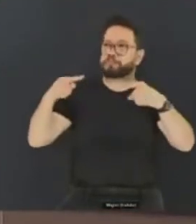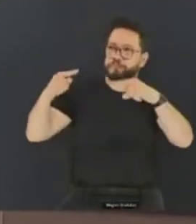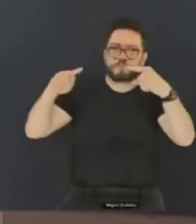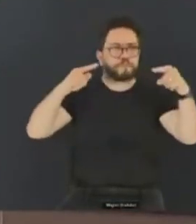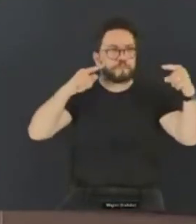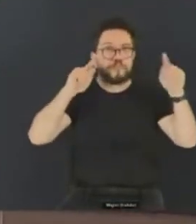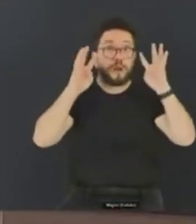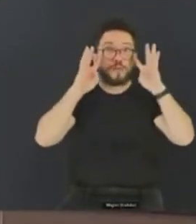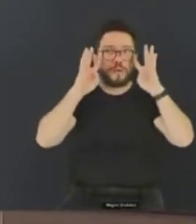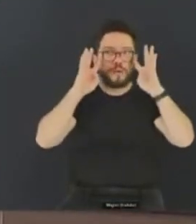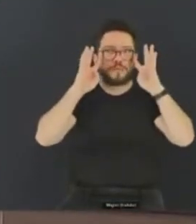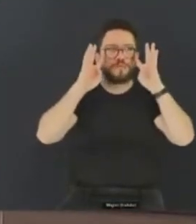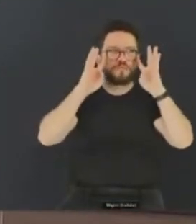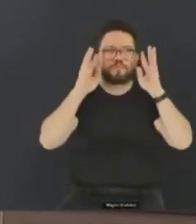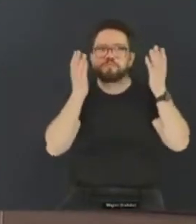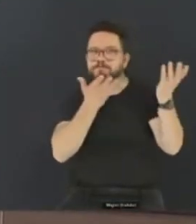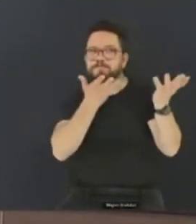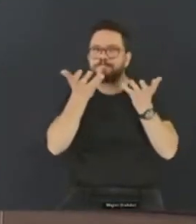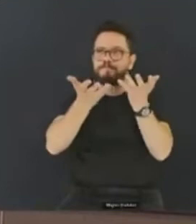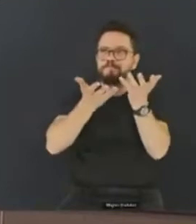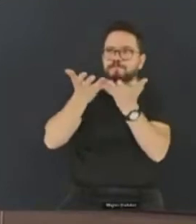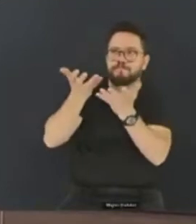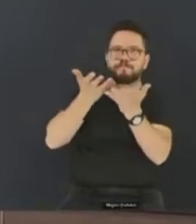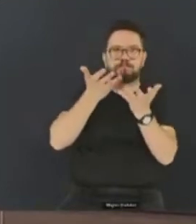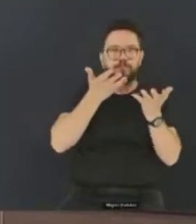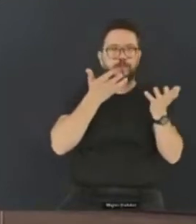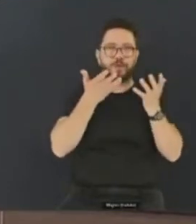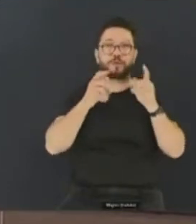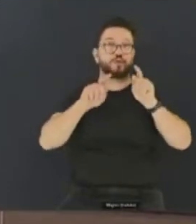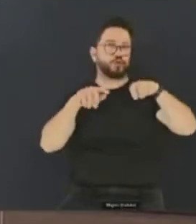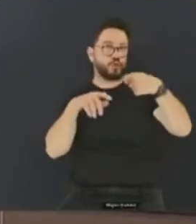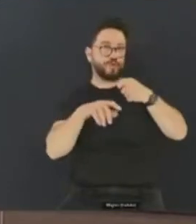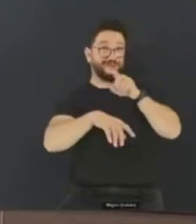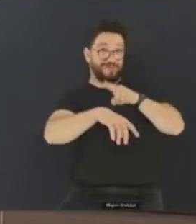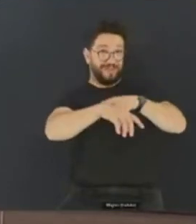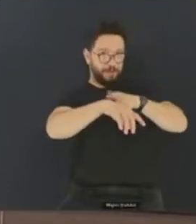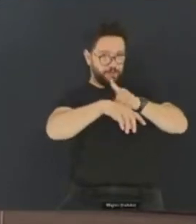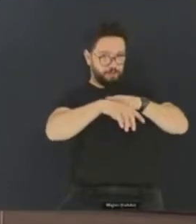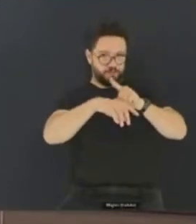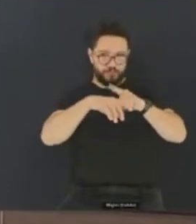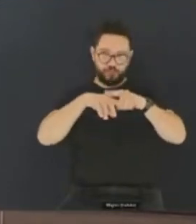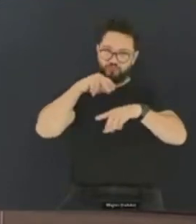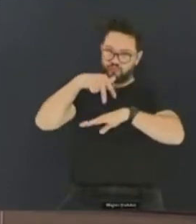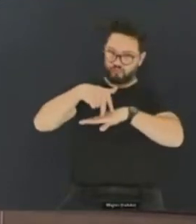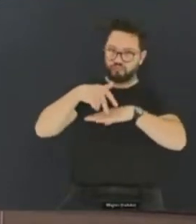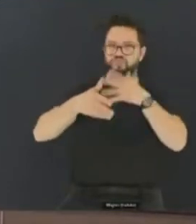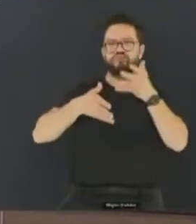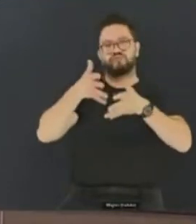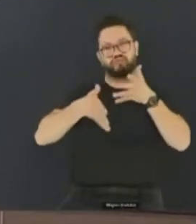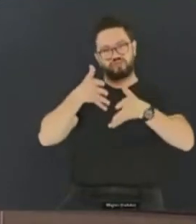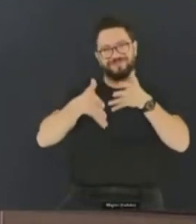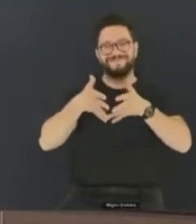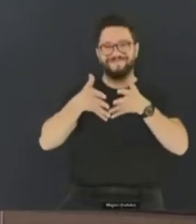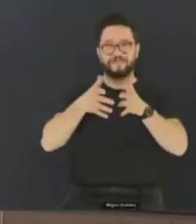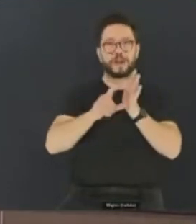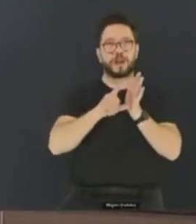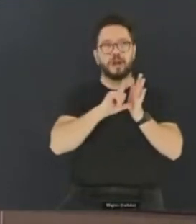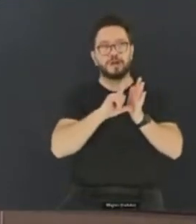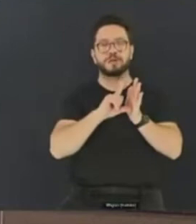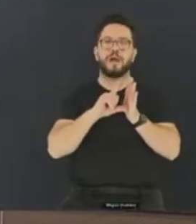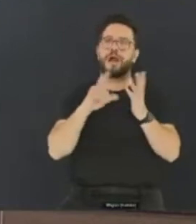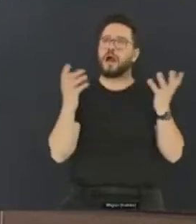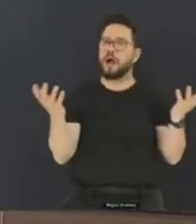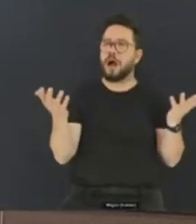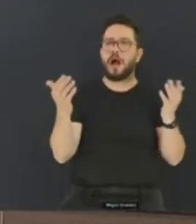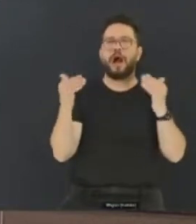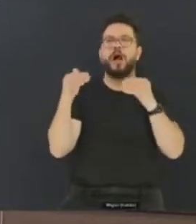Quando houve a discussão do tempo de fala dos vereadores aqui, antes do acordo que foi feito hoje, os que votam favoráveis